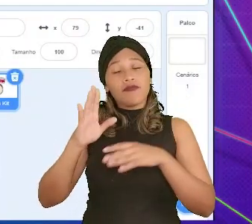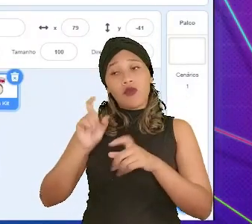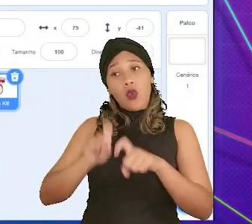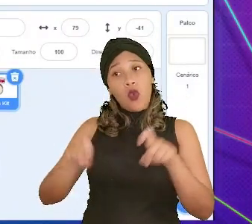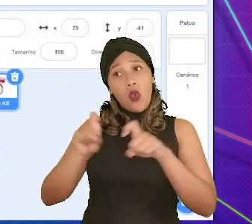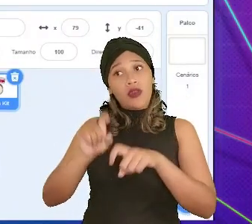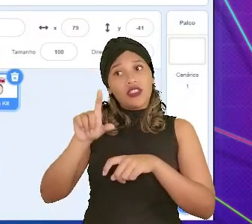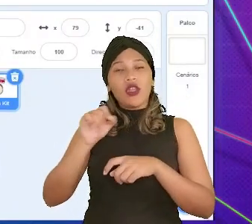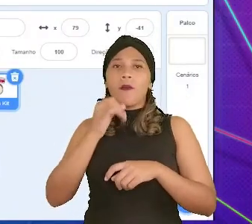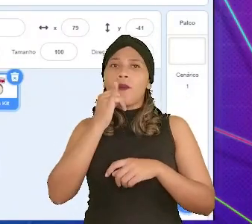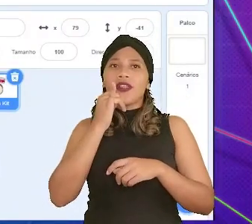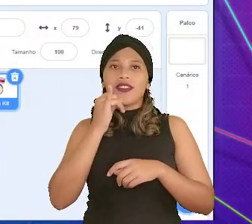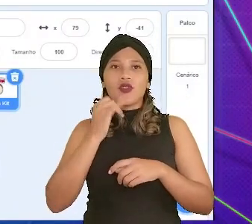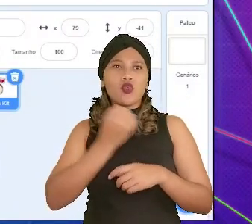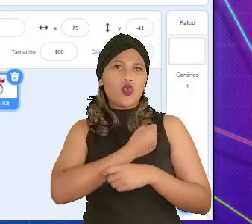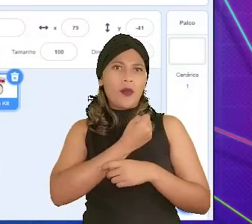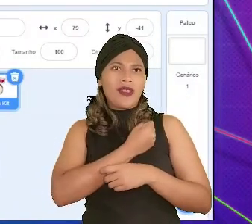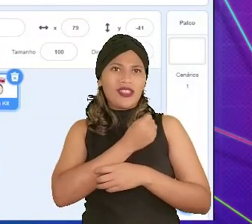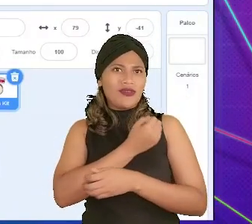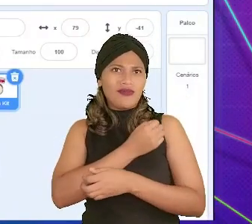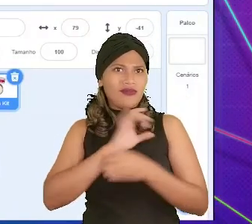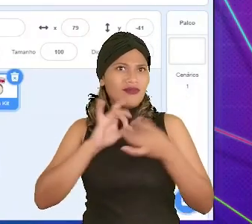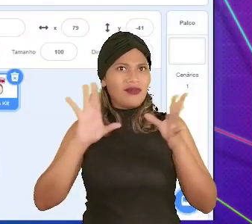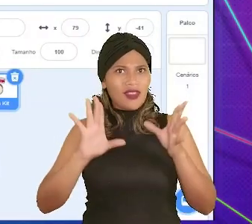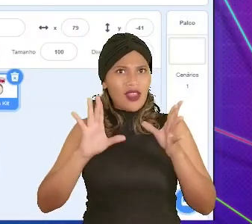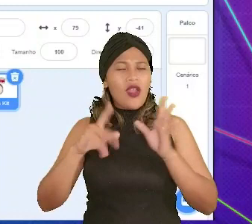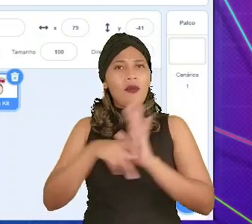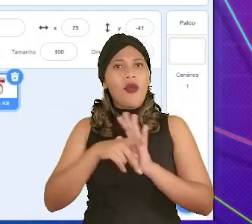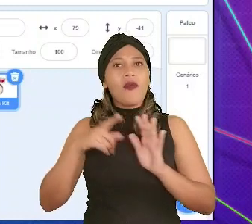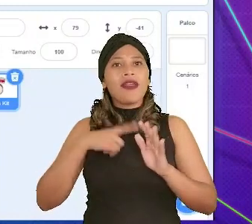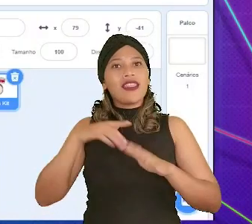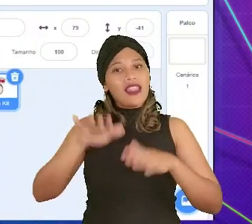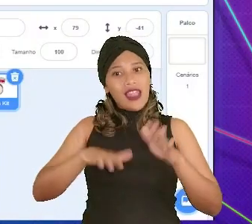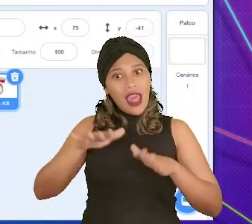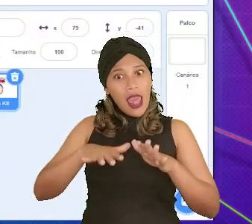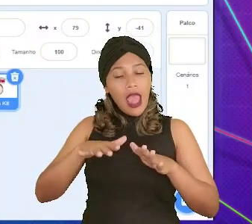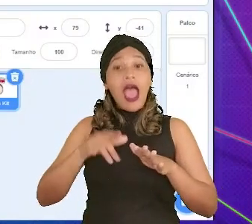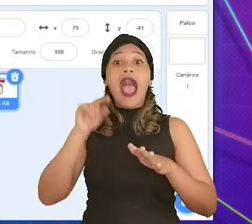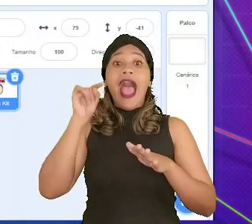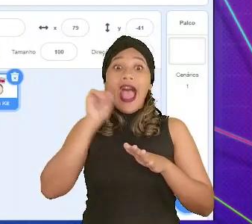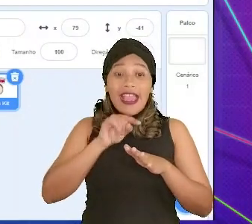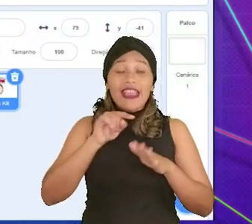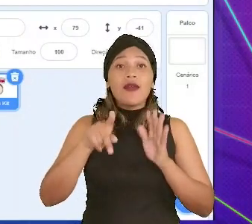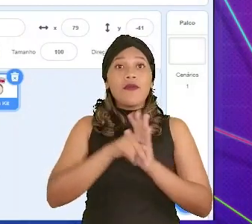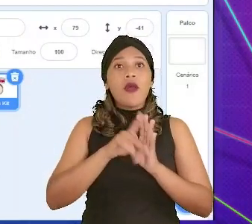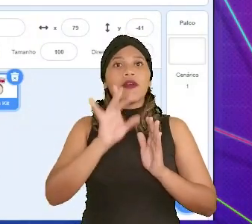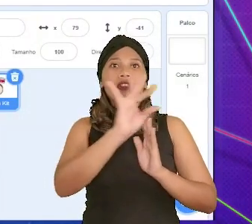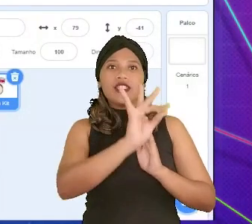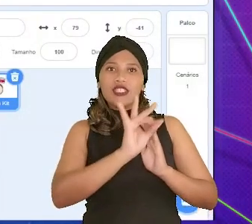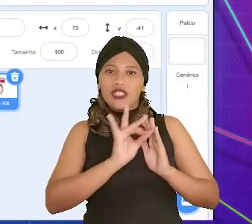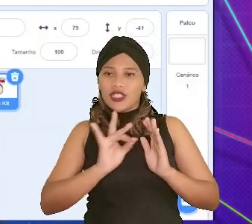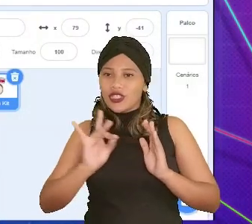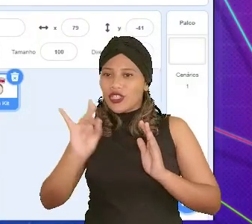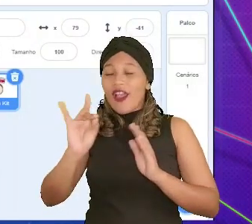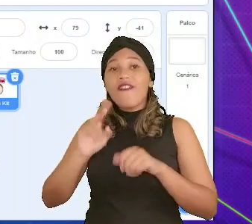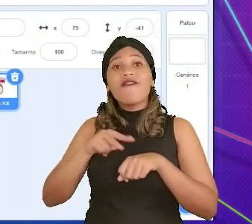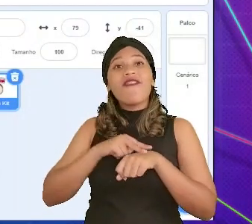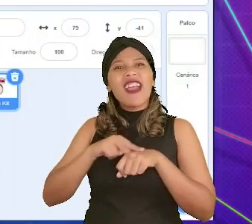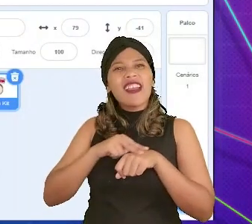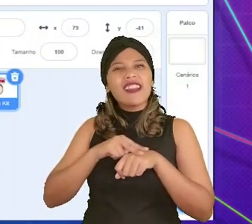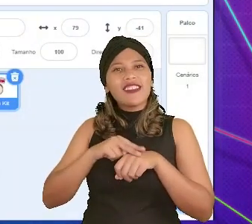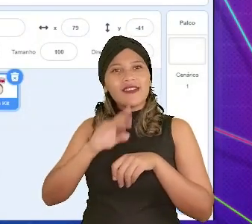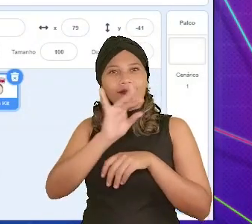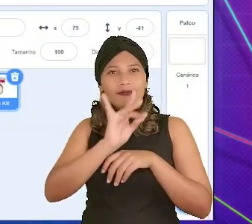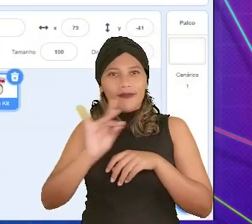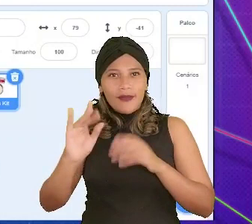o usuário irá digitar o número disponível para o uso em Toque o Tambor. E, na sequência, irá arrastar essa barrinha verde